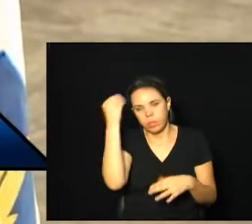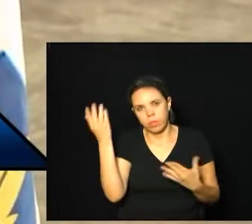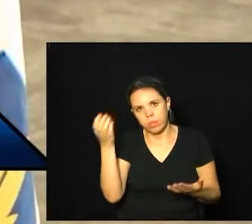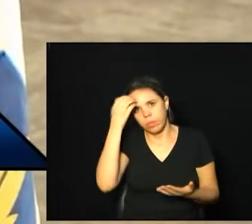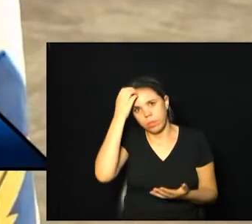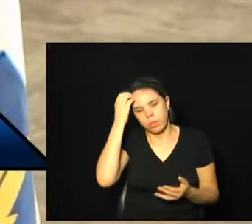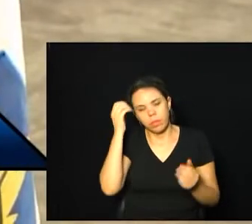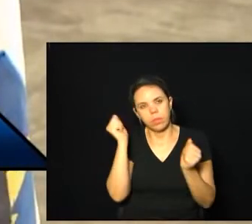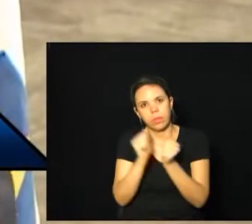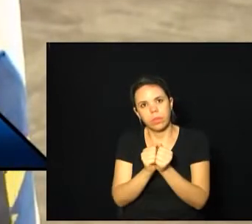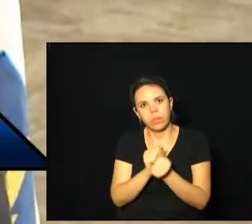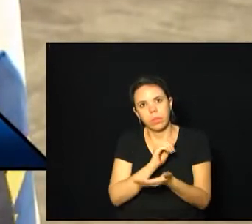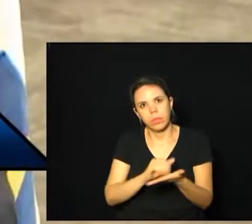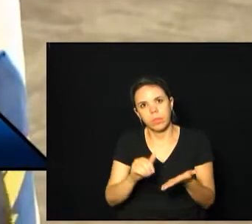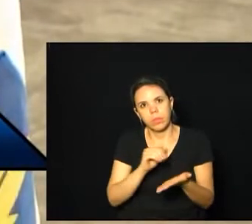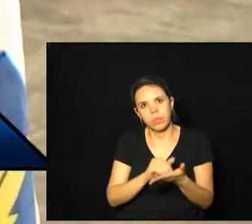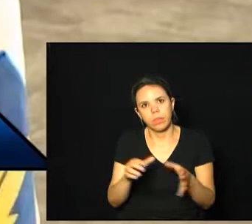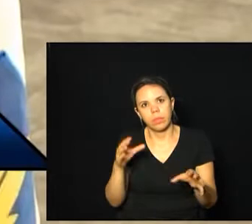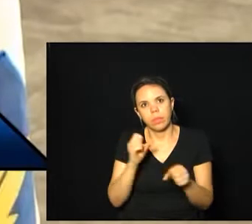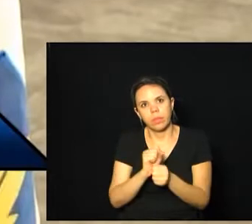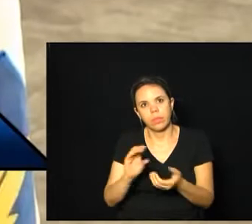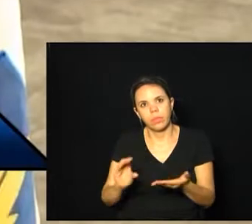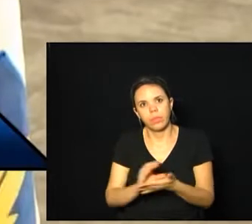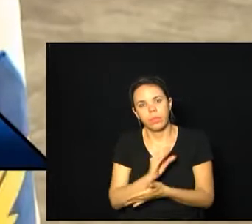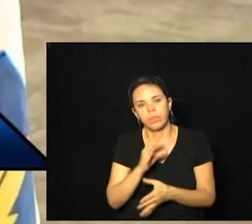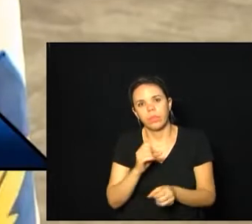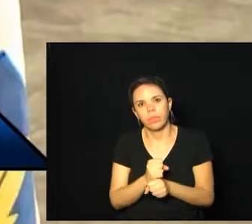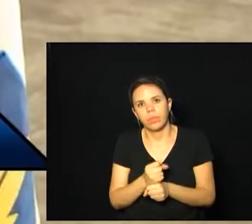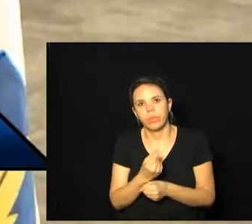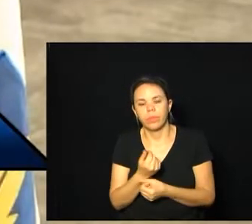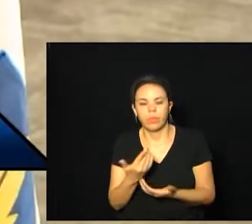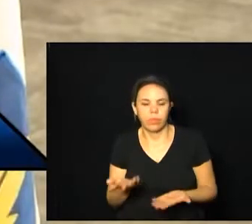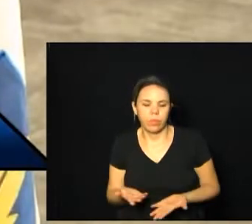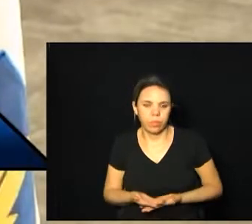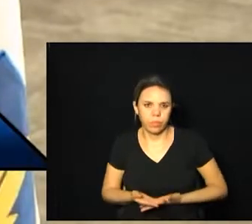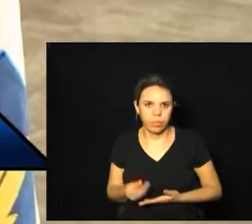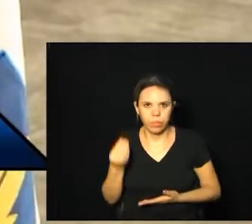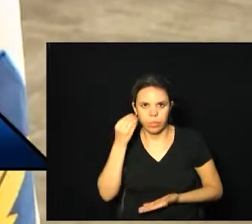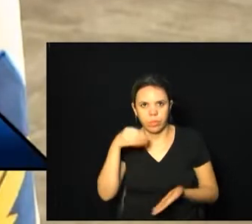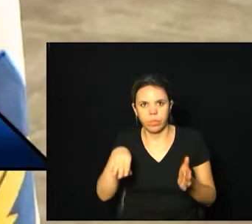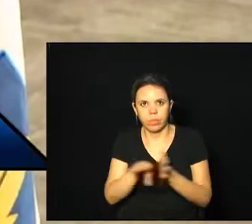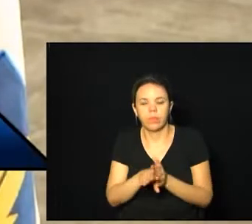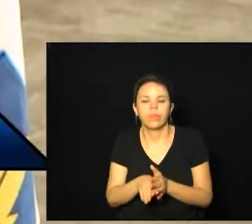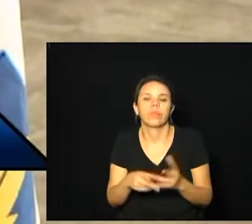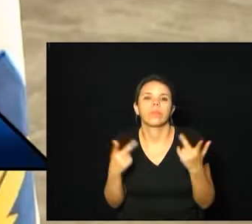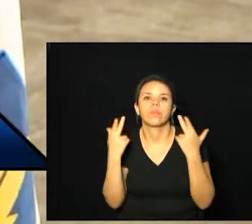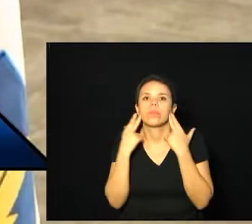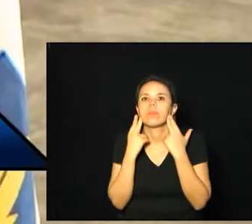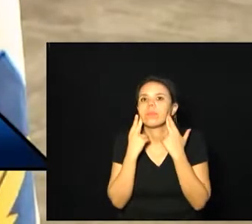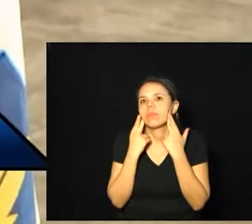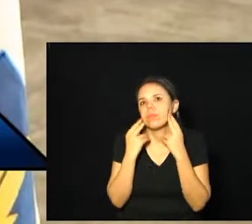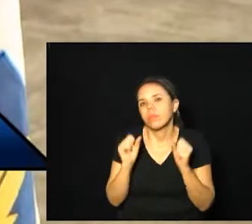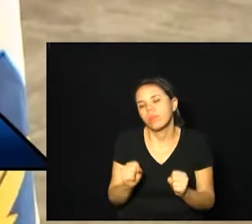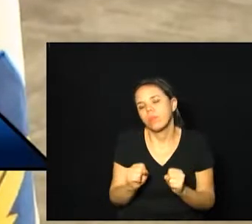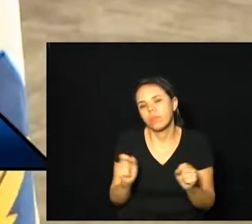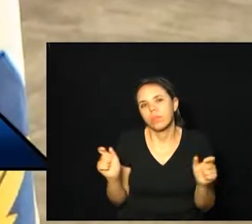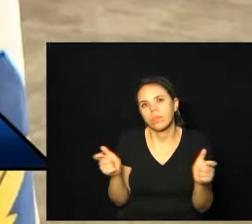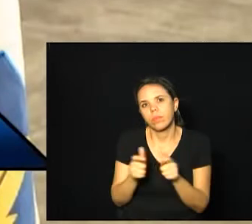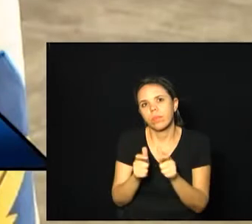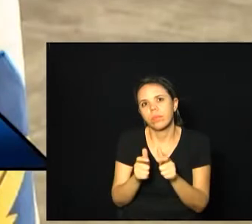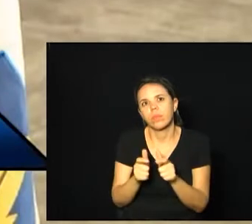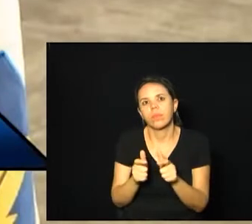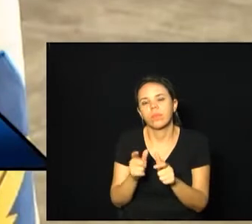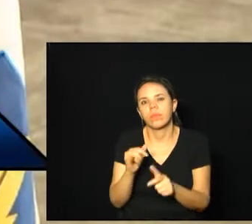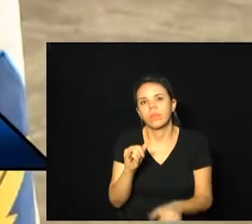e juntamente com o secretário de Finanças, toda a equipe de Finanças, tentamos chegar num denominador comum que pudesse reduzir a alíquota